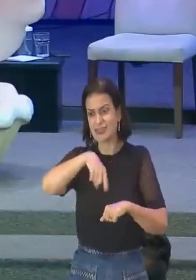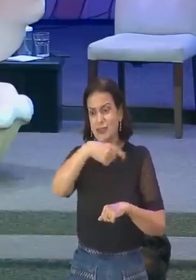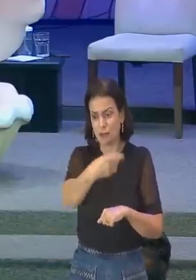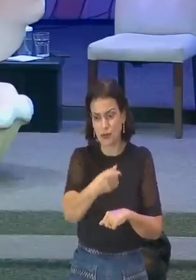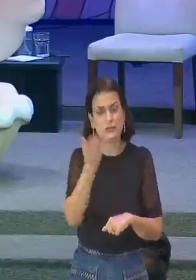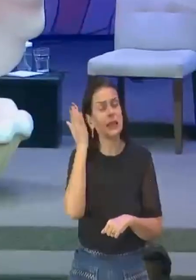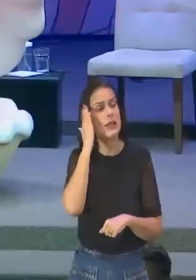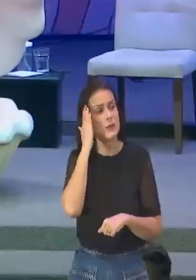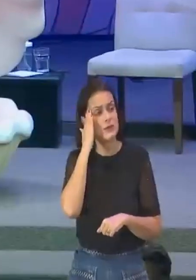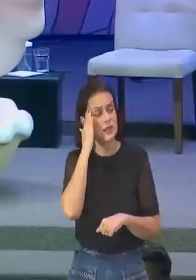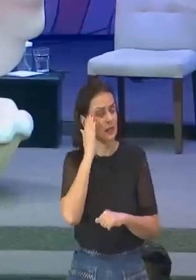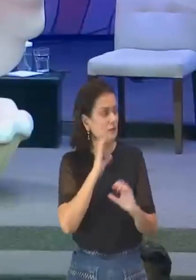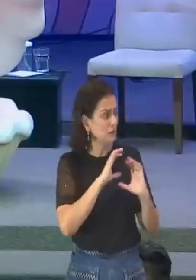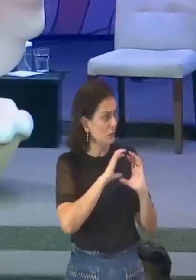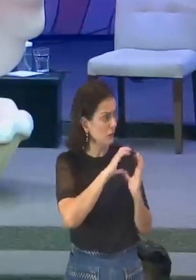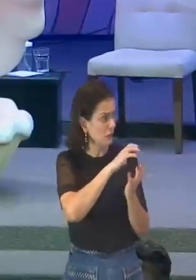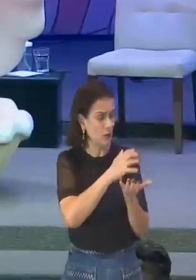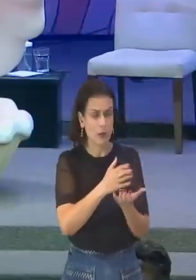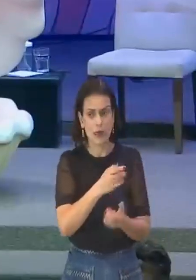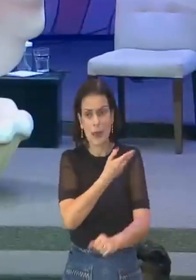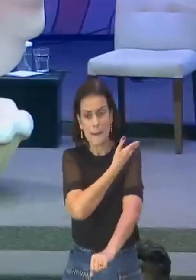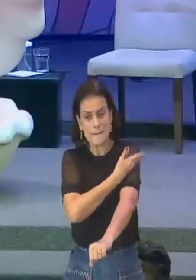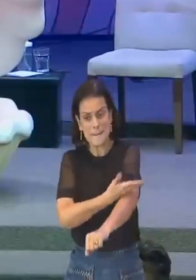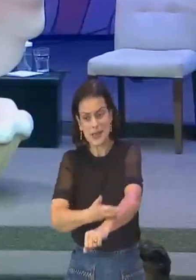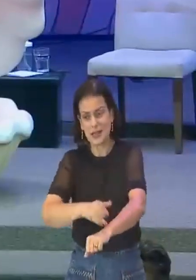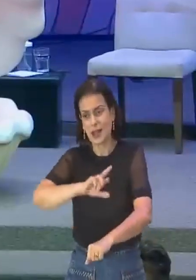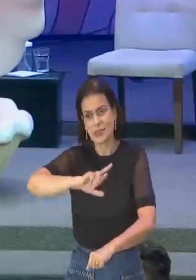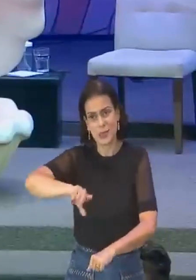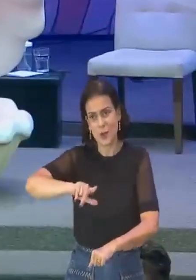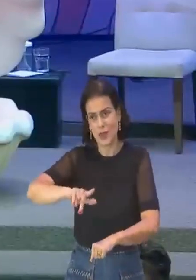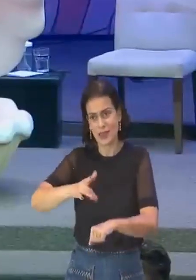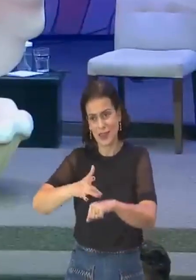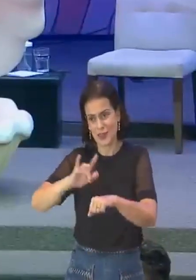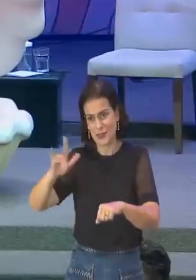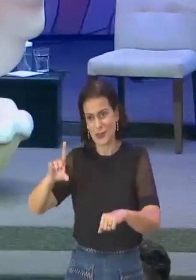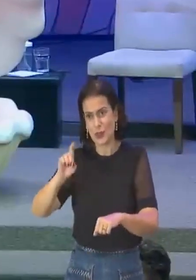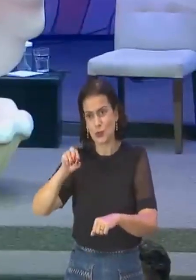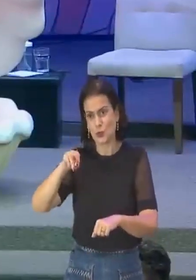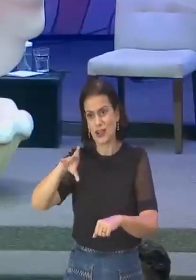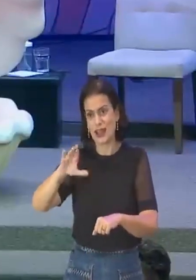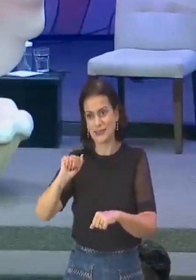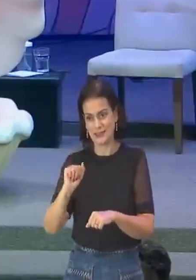sei que essa pérola não é branca, é dourada, tá bom?